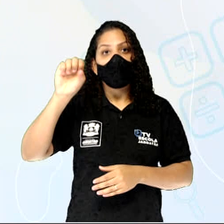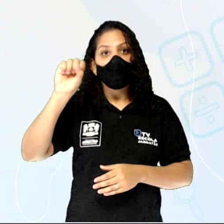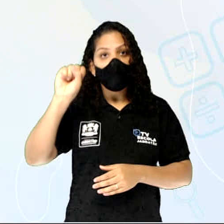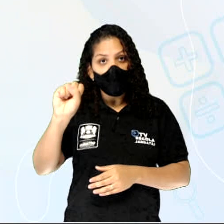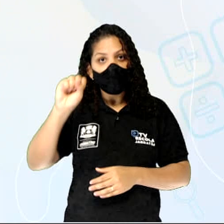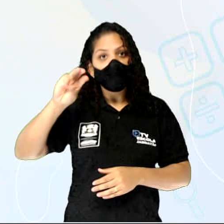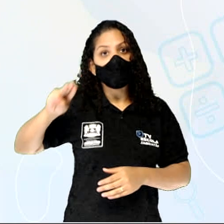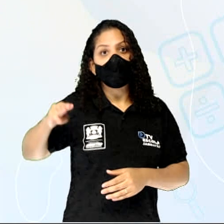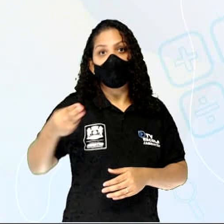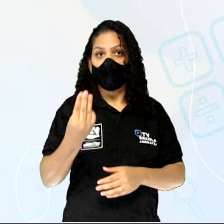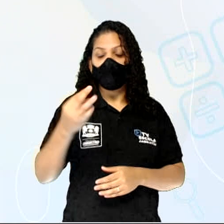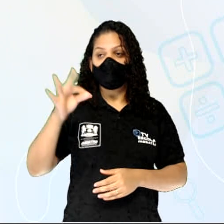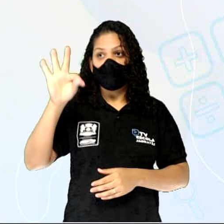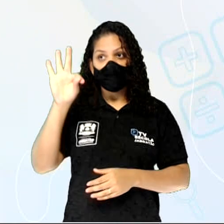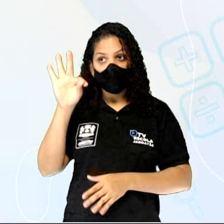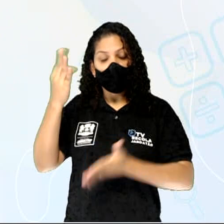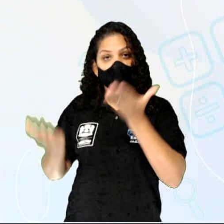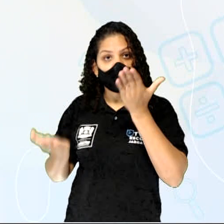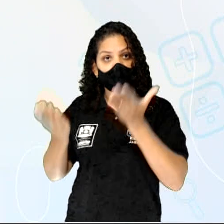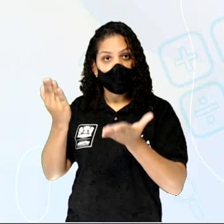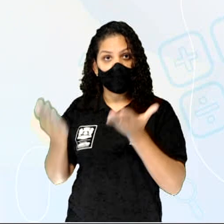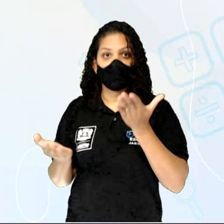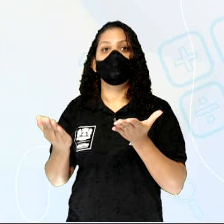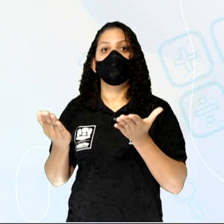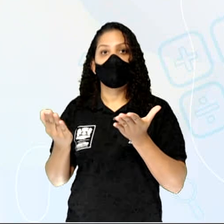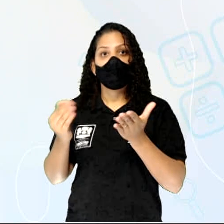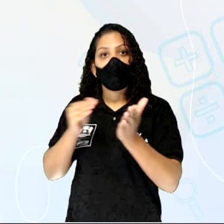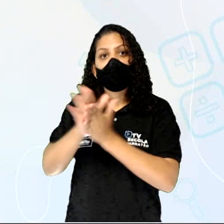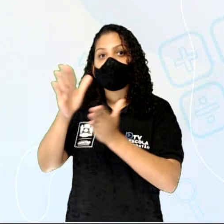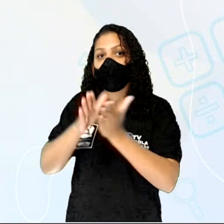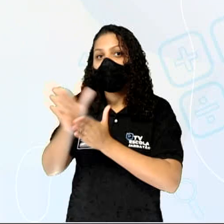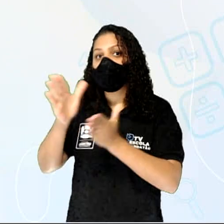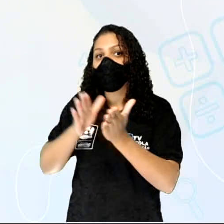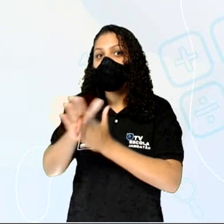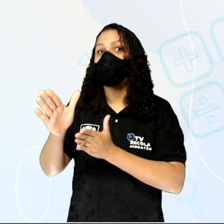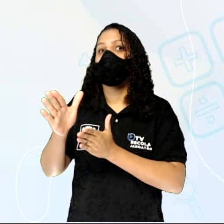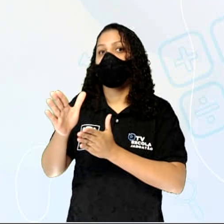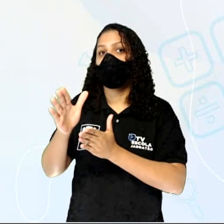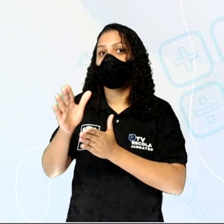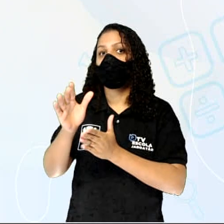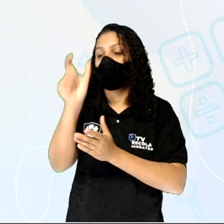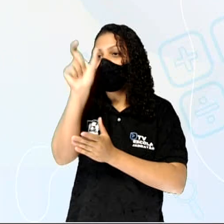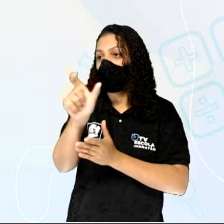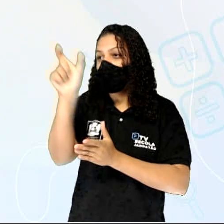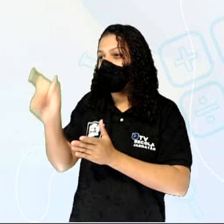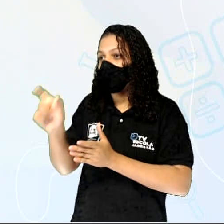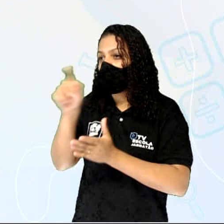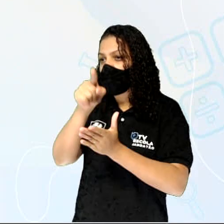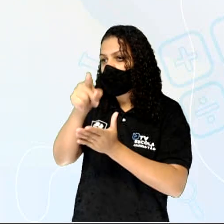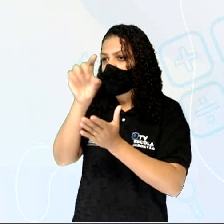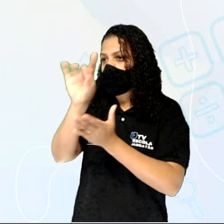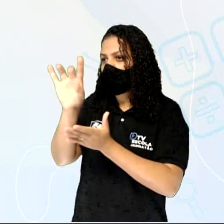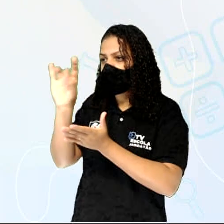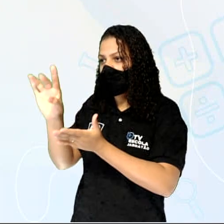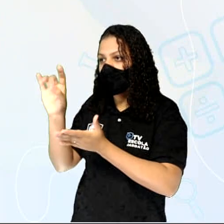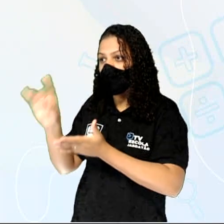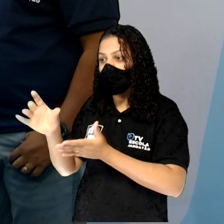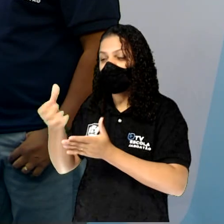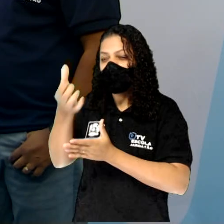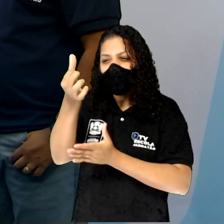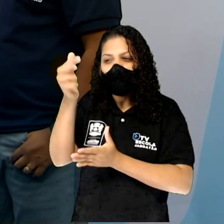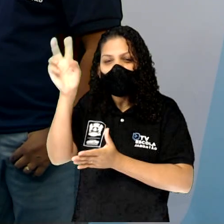toneladas. A produção per capita por pessoa é 6 vezes a